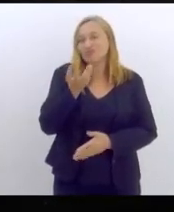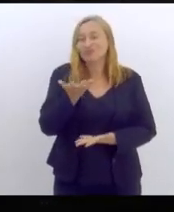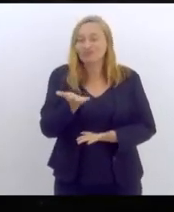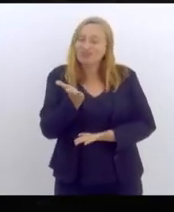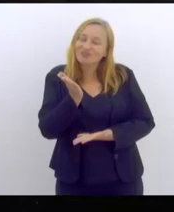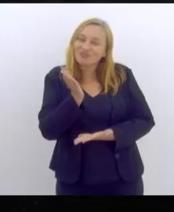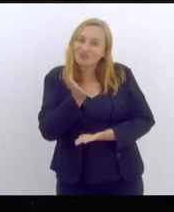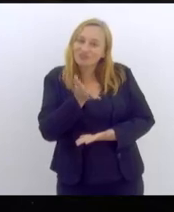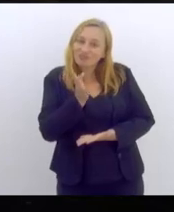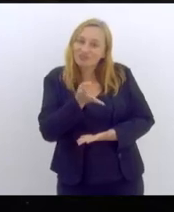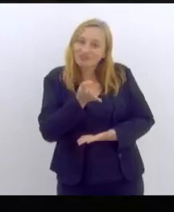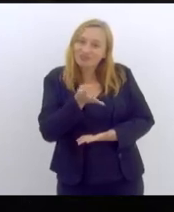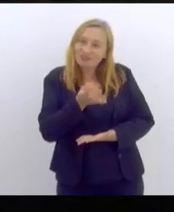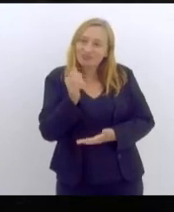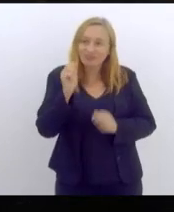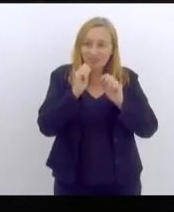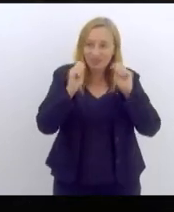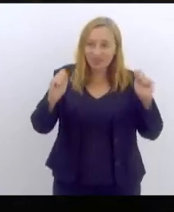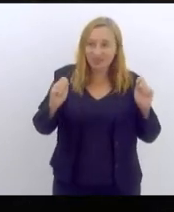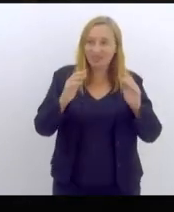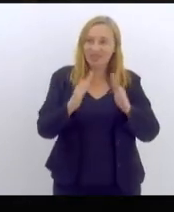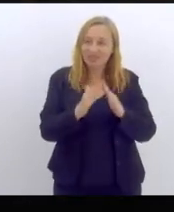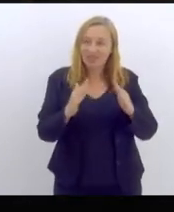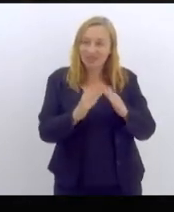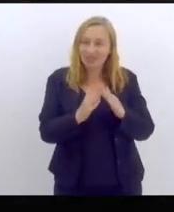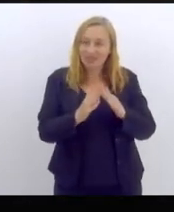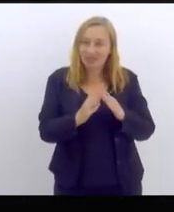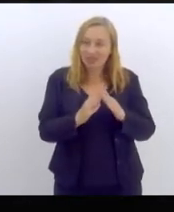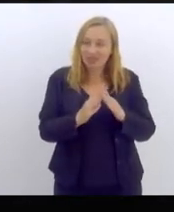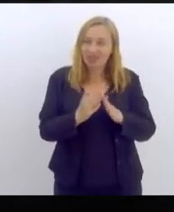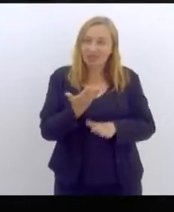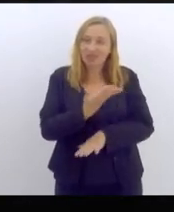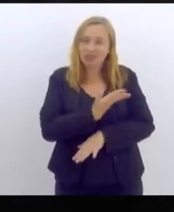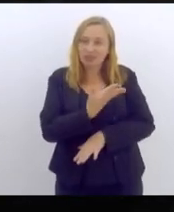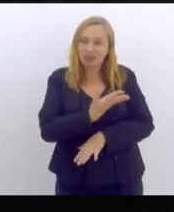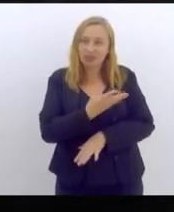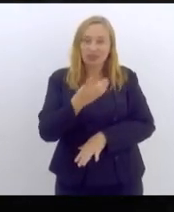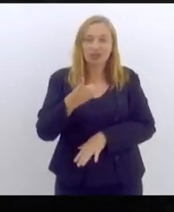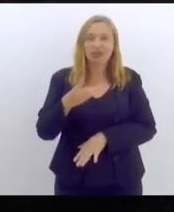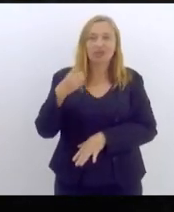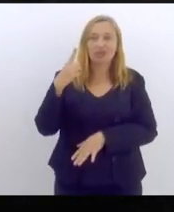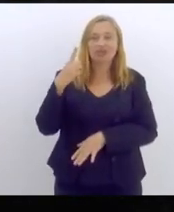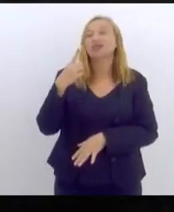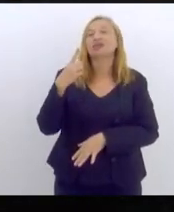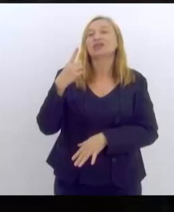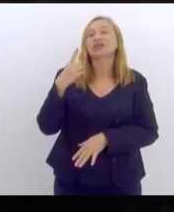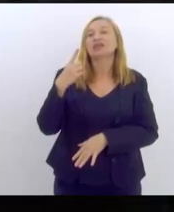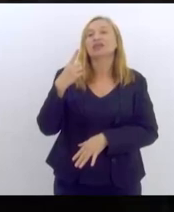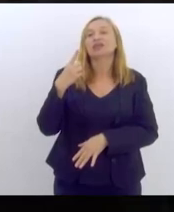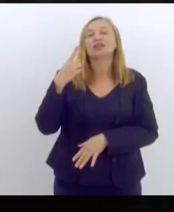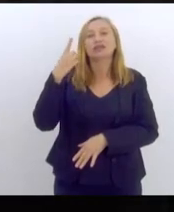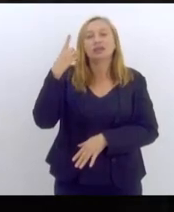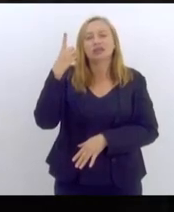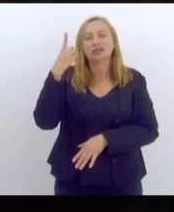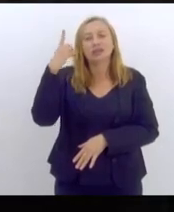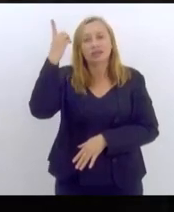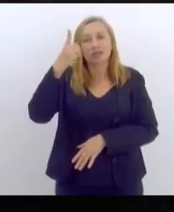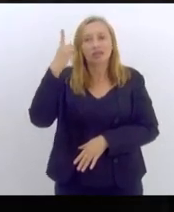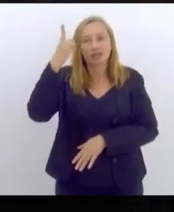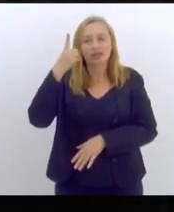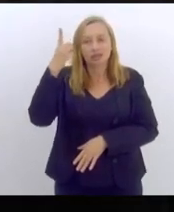já quando era assessora dessa casa, assessora da nobre colega deputada enfermeira Rejane.